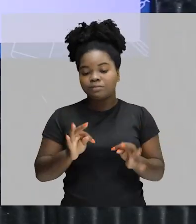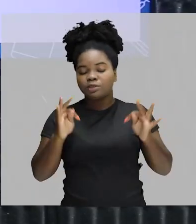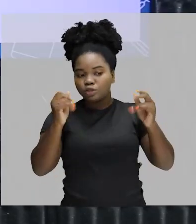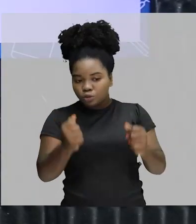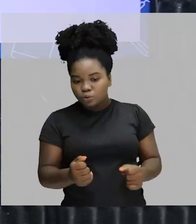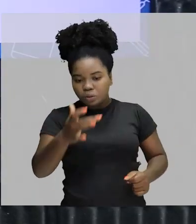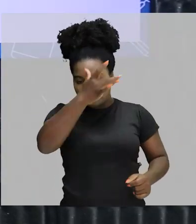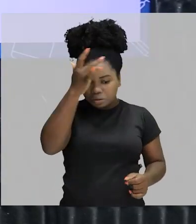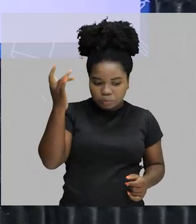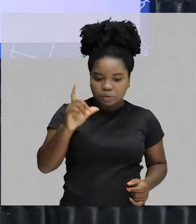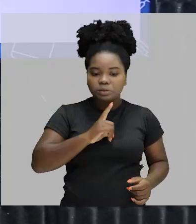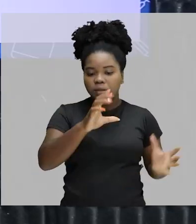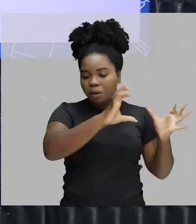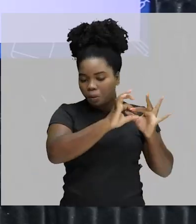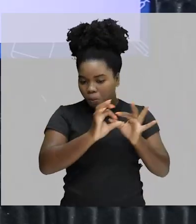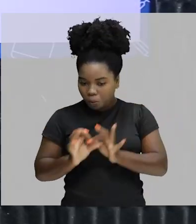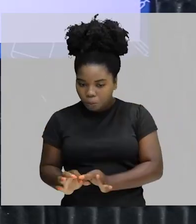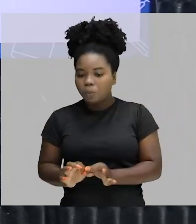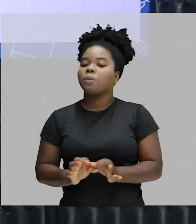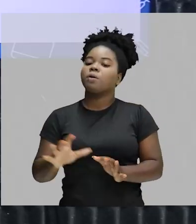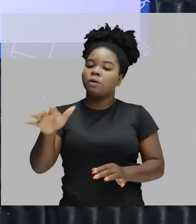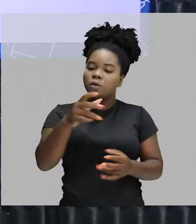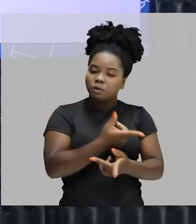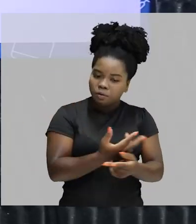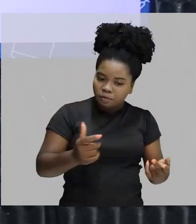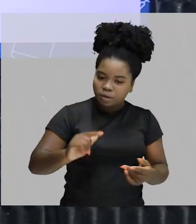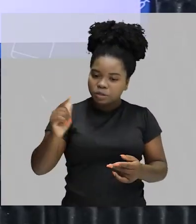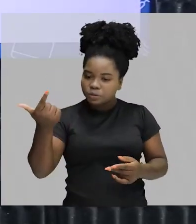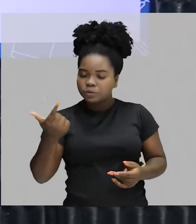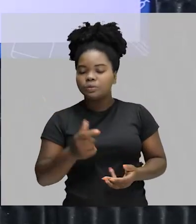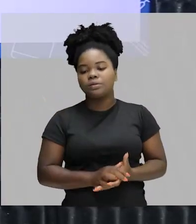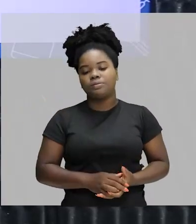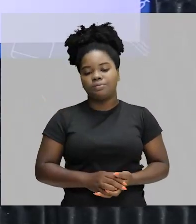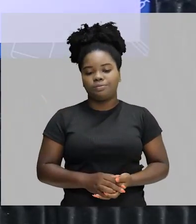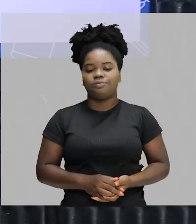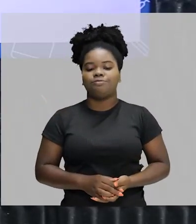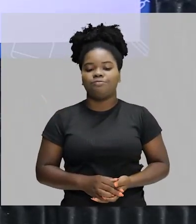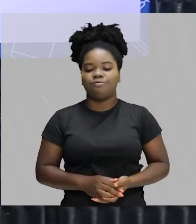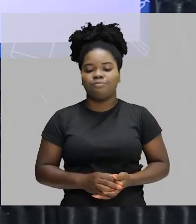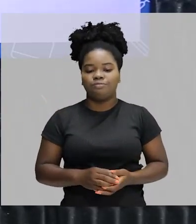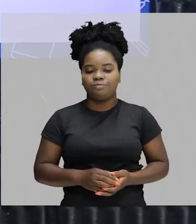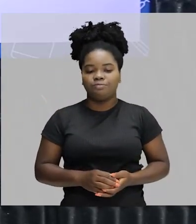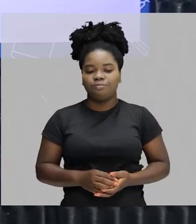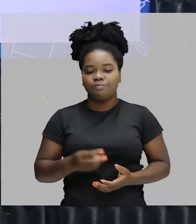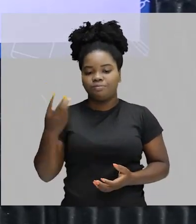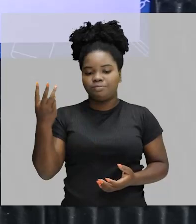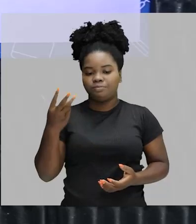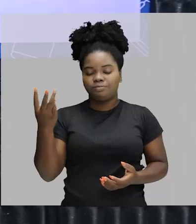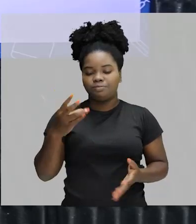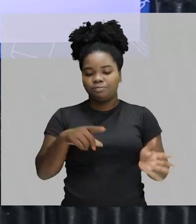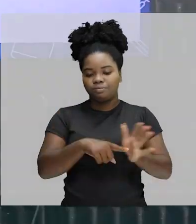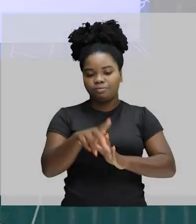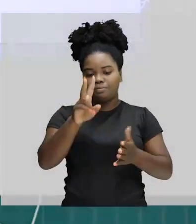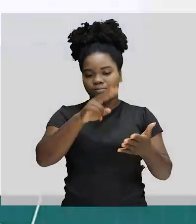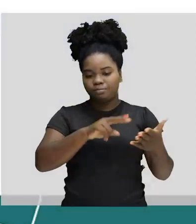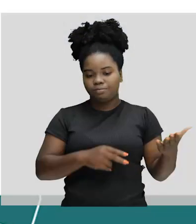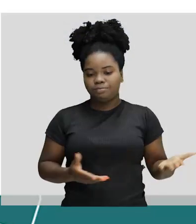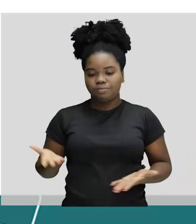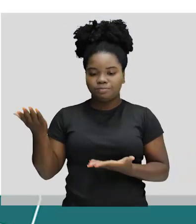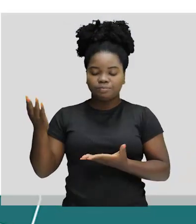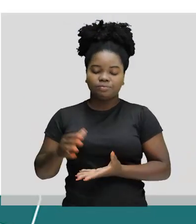todo um contexto, né? Com vários outros elementos, em relação a vários outros elementos.